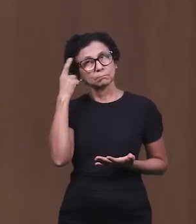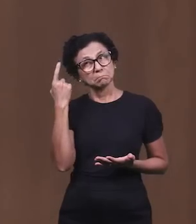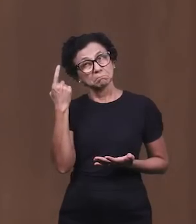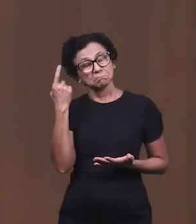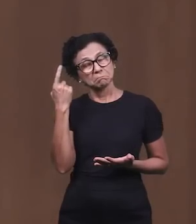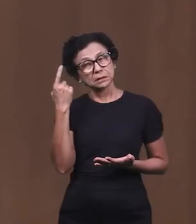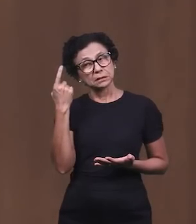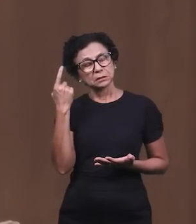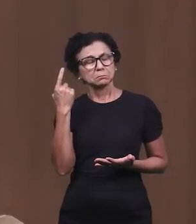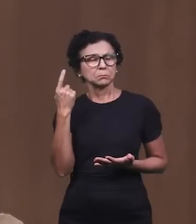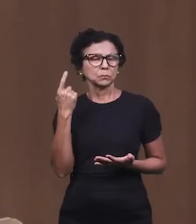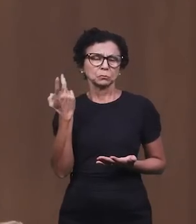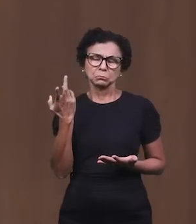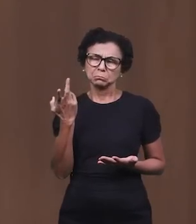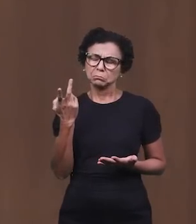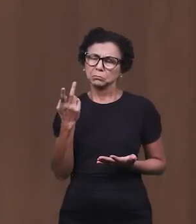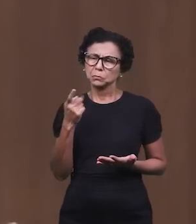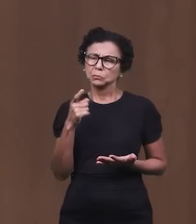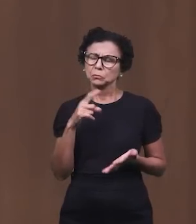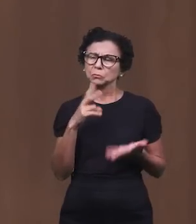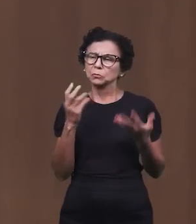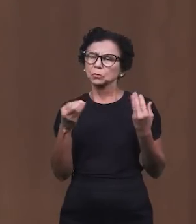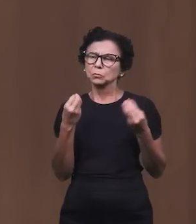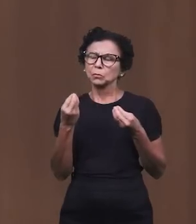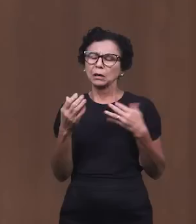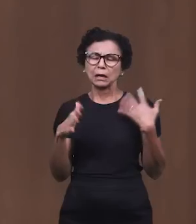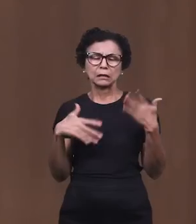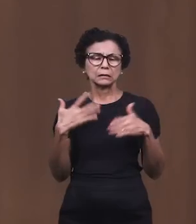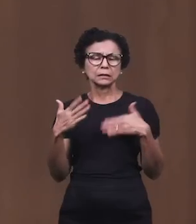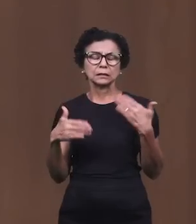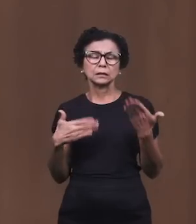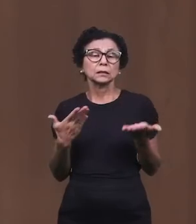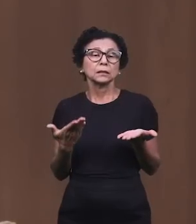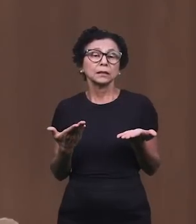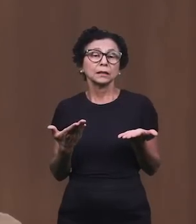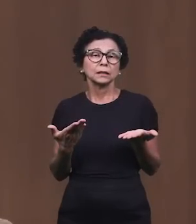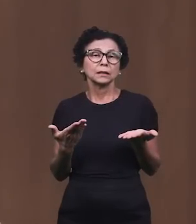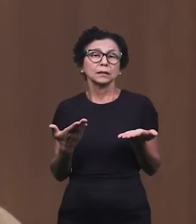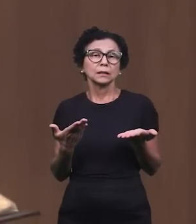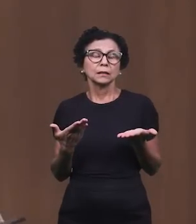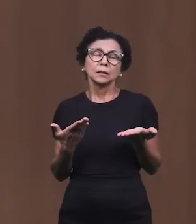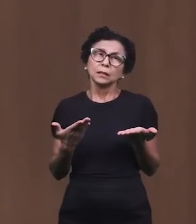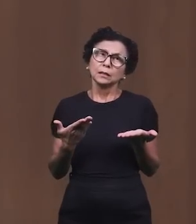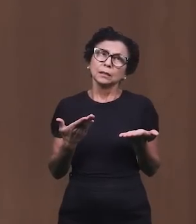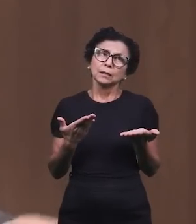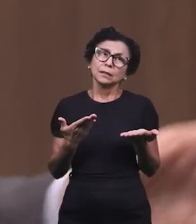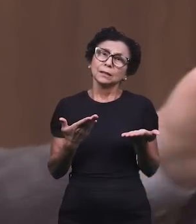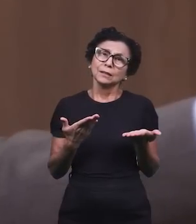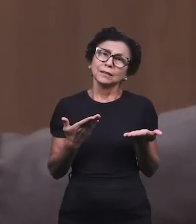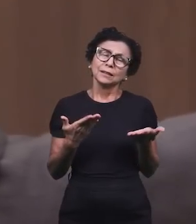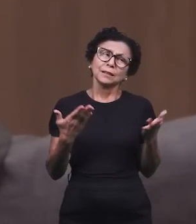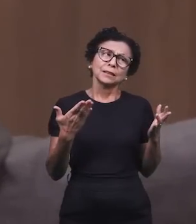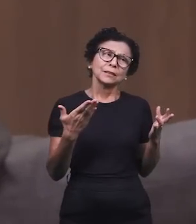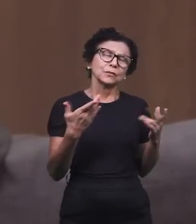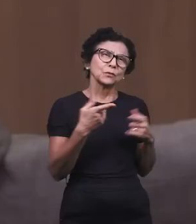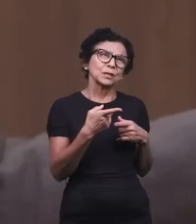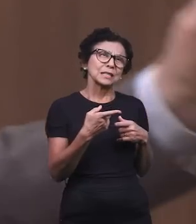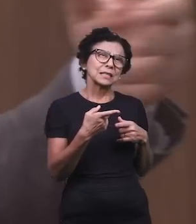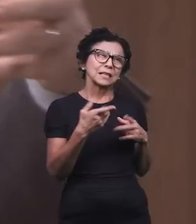à comida, a se alimentar. Não é? Se eu quero me alegrar com o pastor Josias e quero,